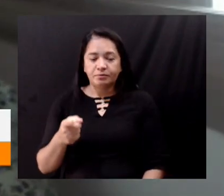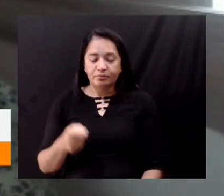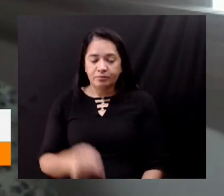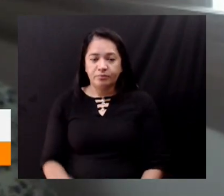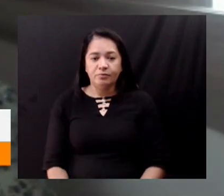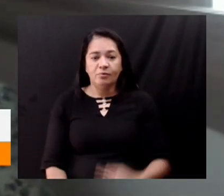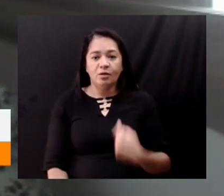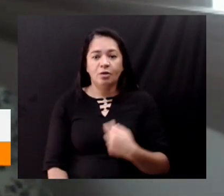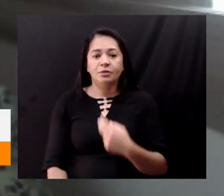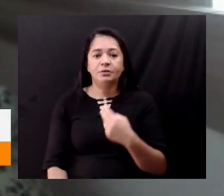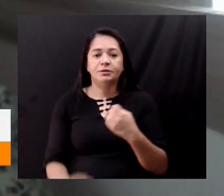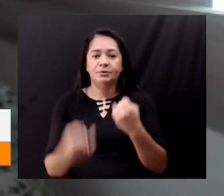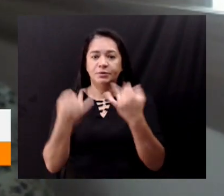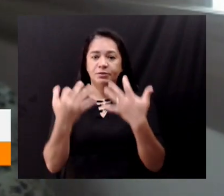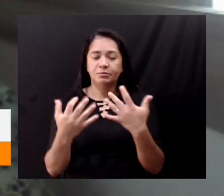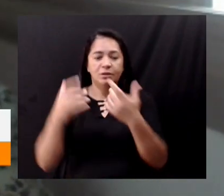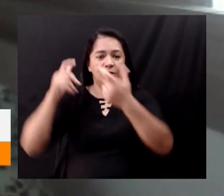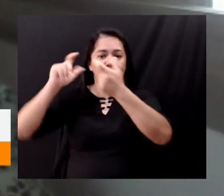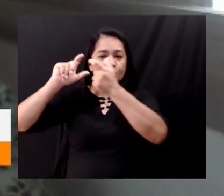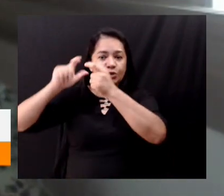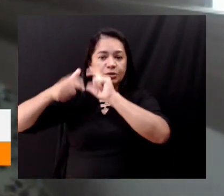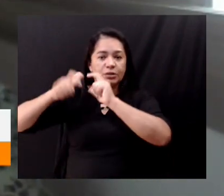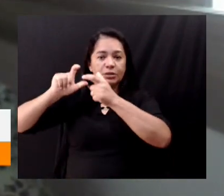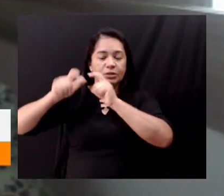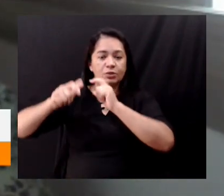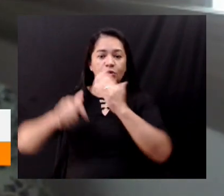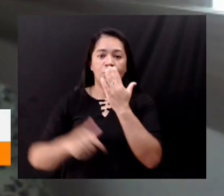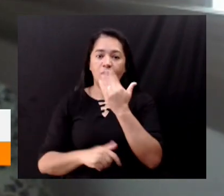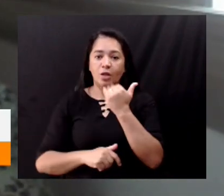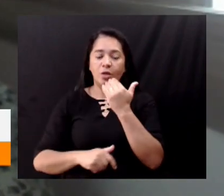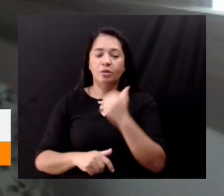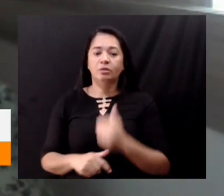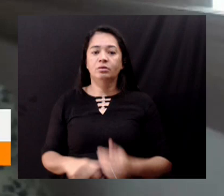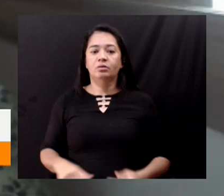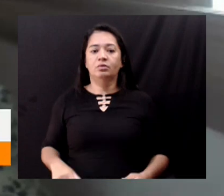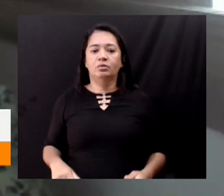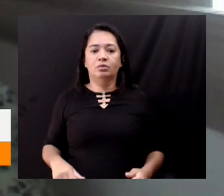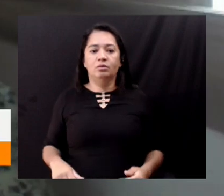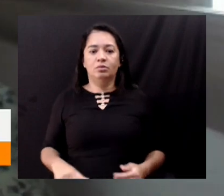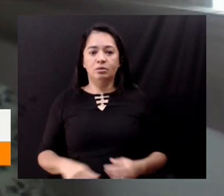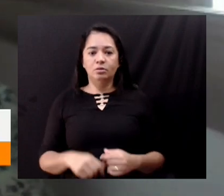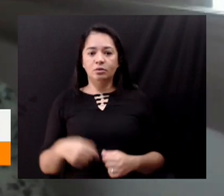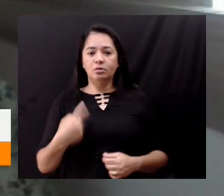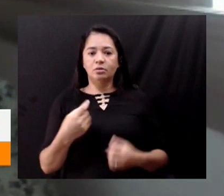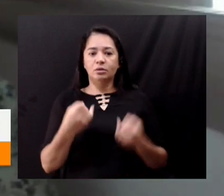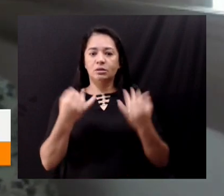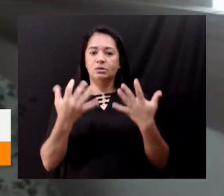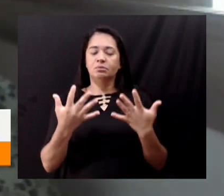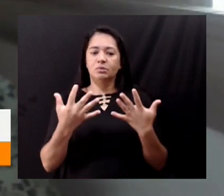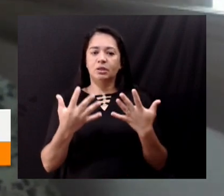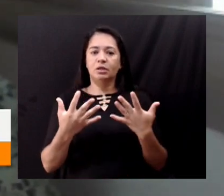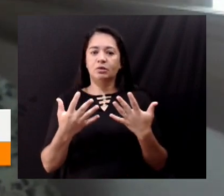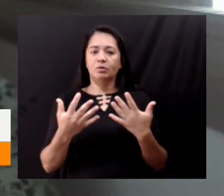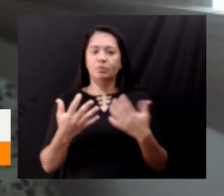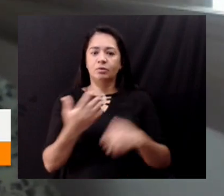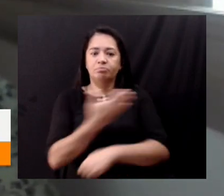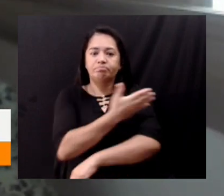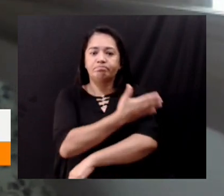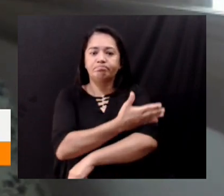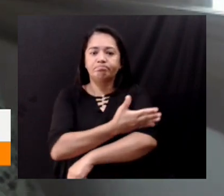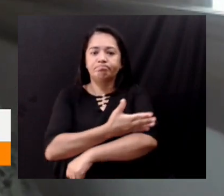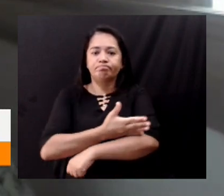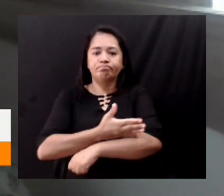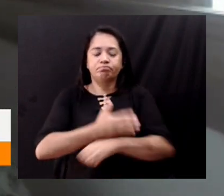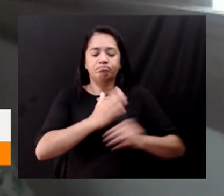transtornos alimentares ou desse comer transtornado, a gente fala de uma questão multidisciplinar. Então, não vai